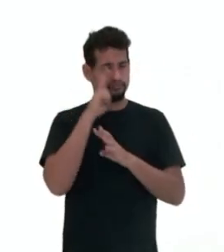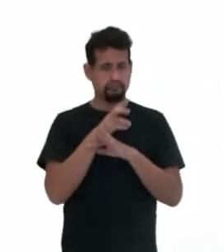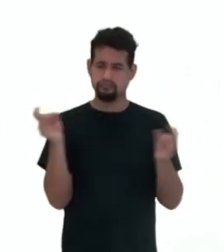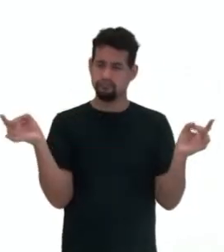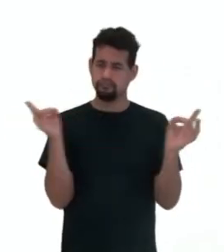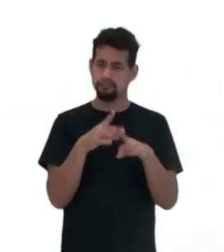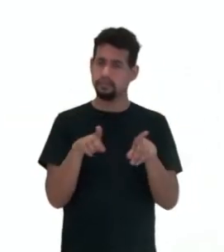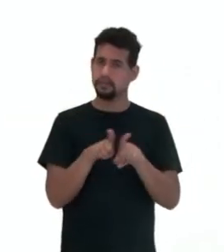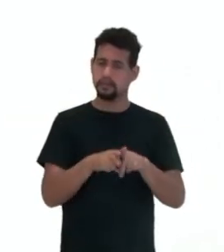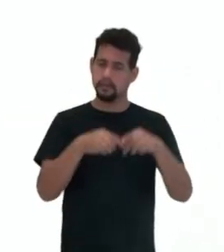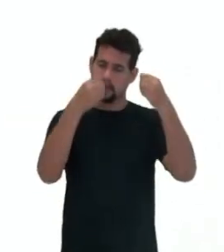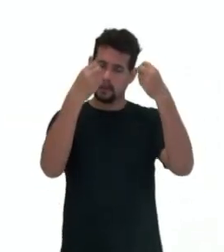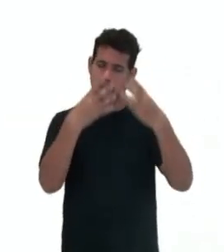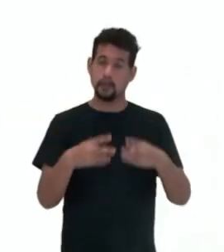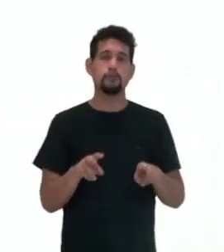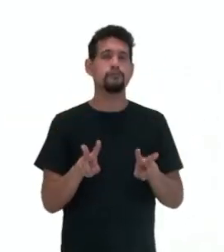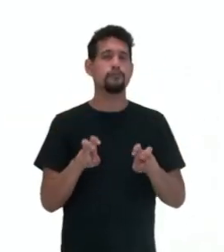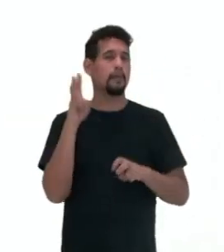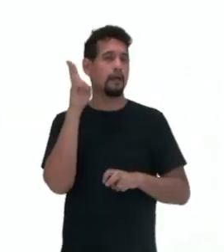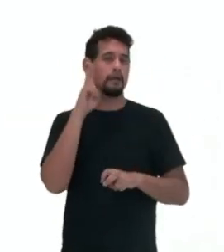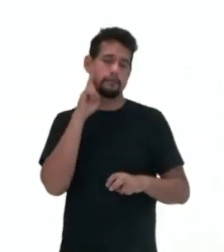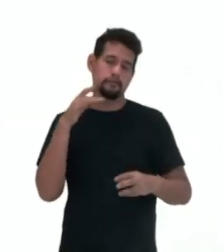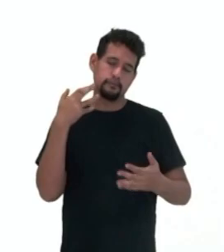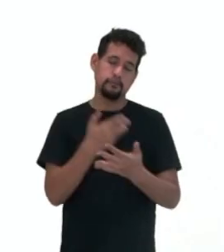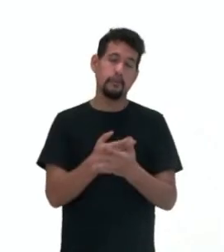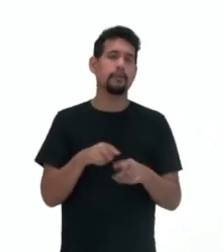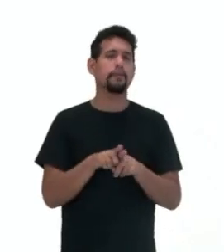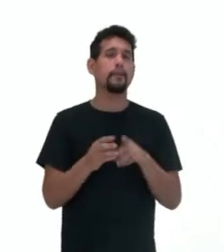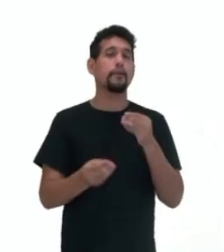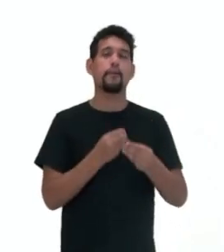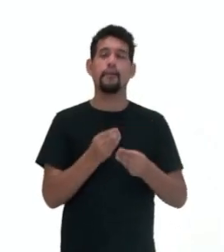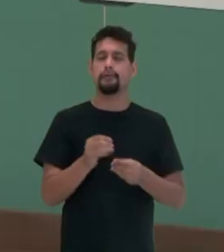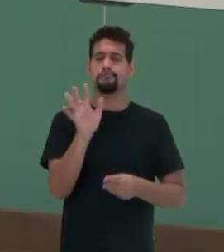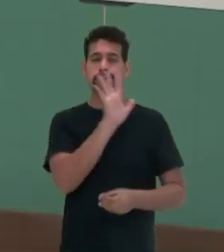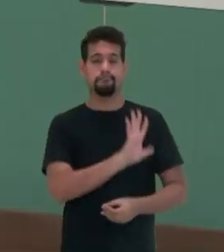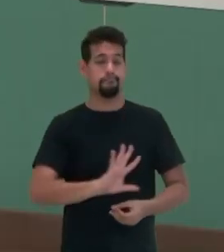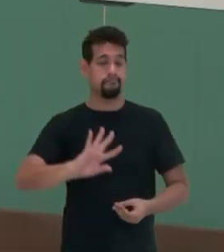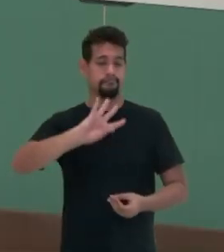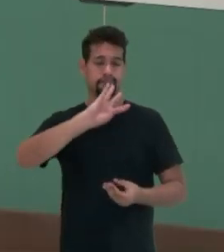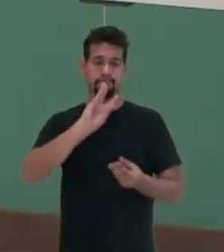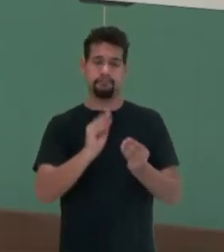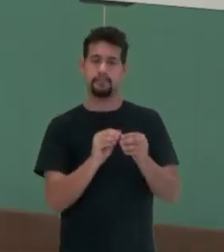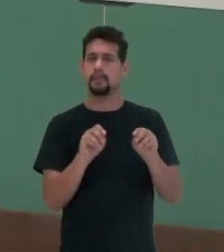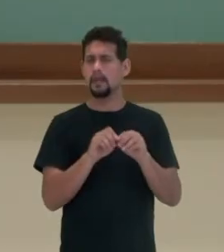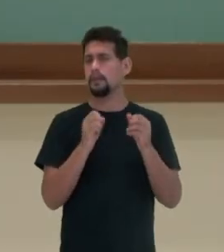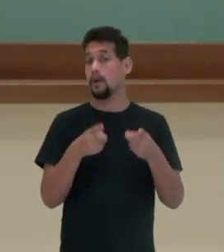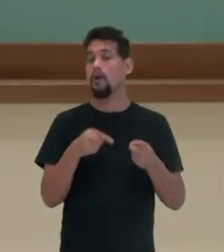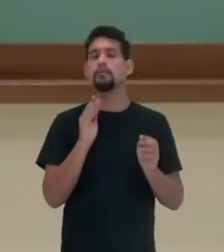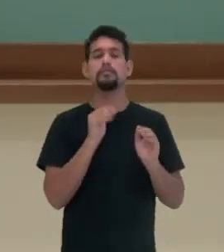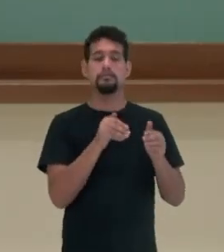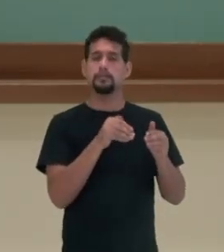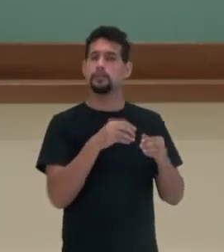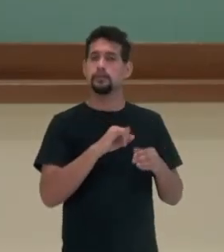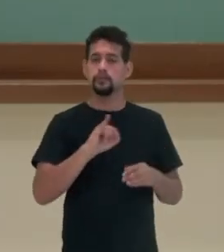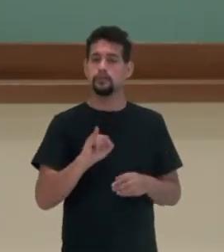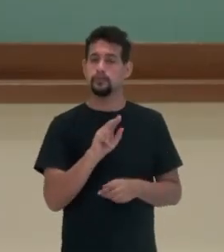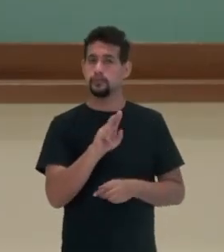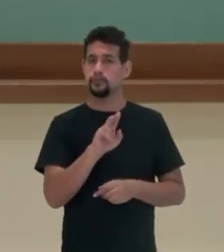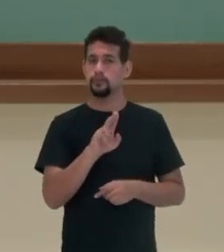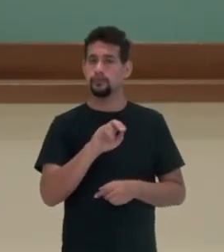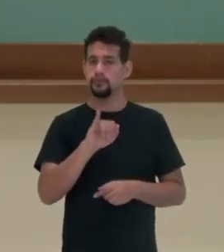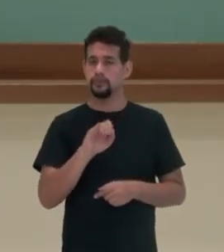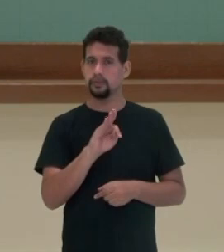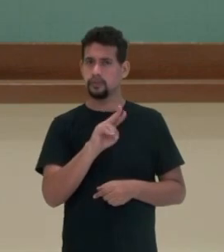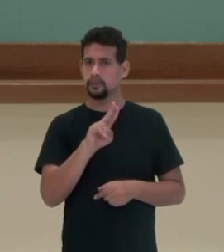falar um pouquinho mais sobre a história do jiu-jitsu, do jiu-jitsu geral. Se quiserem pesquisar também o jiu-jitsu brasileiro, também deixo